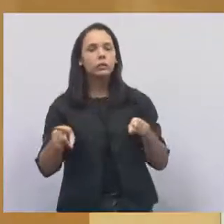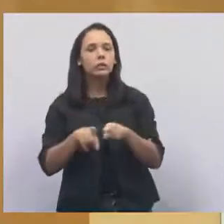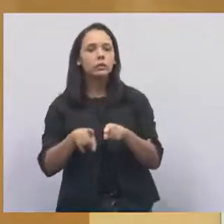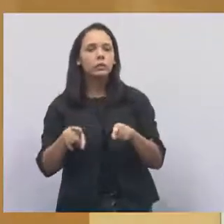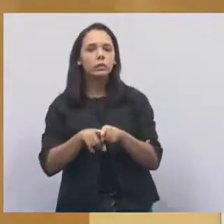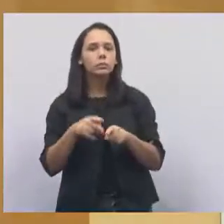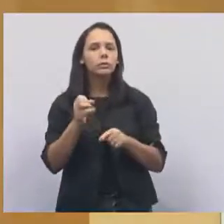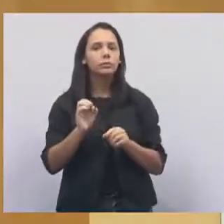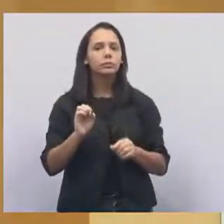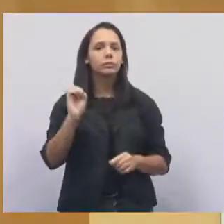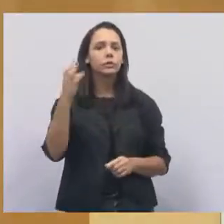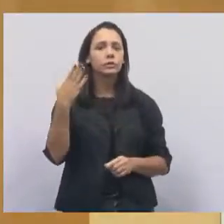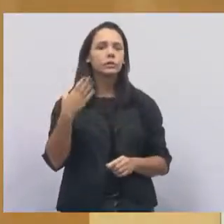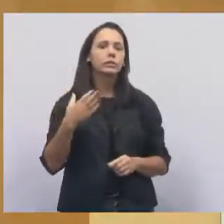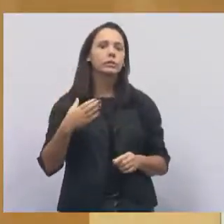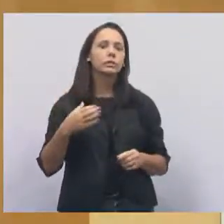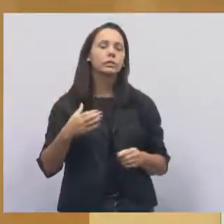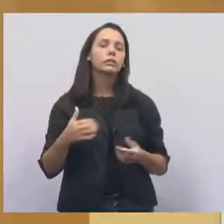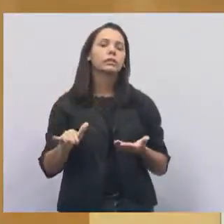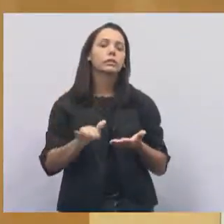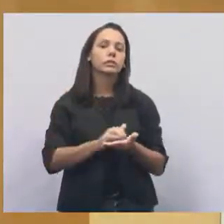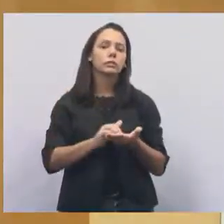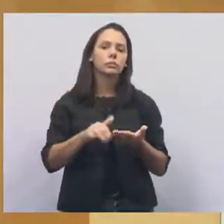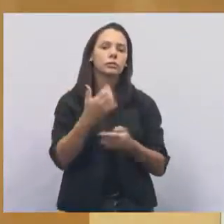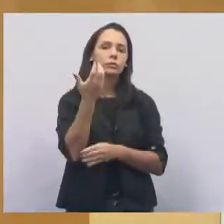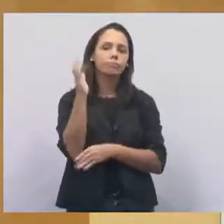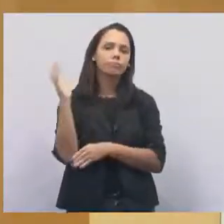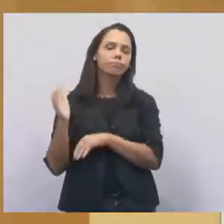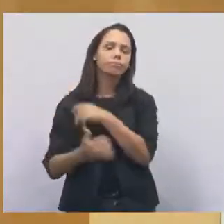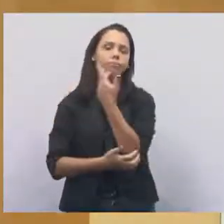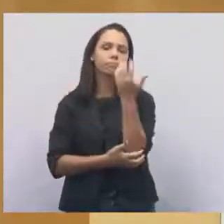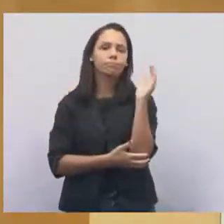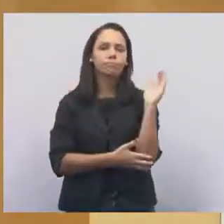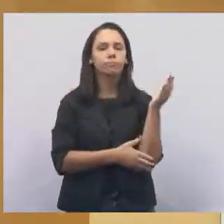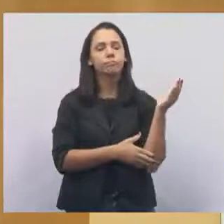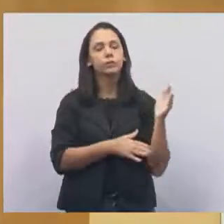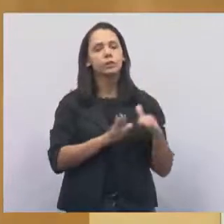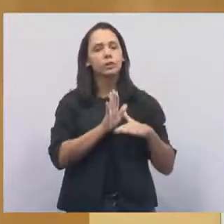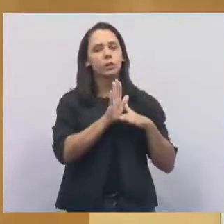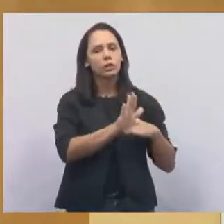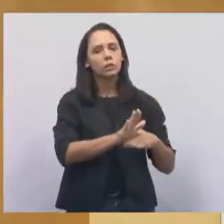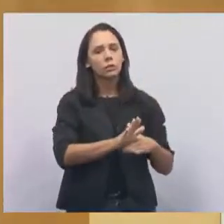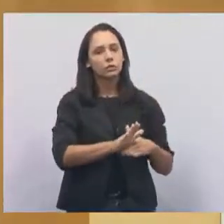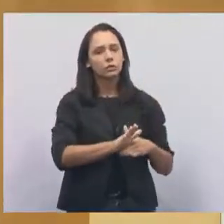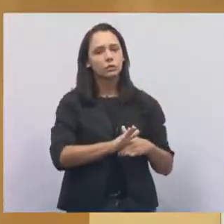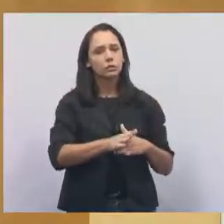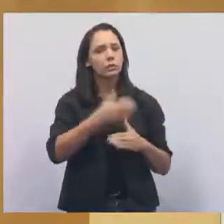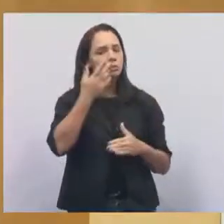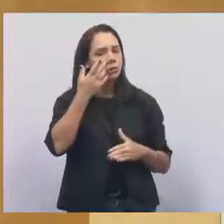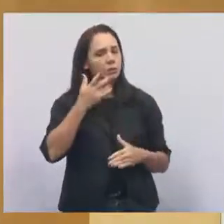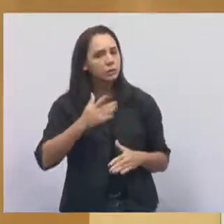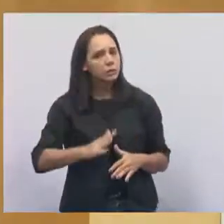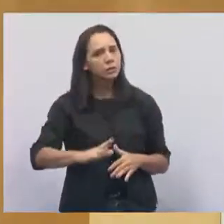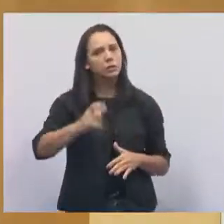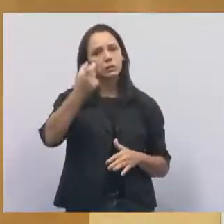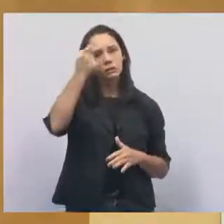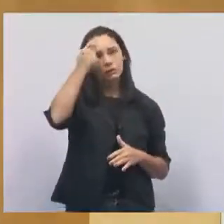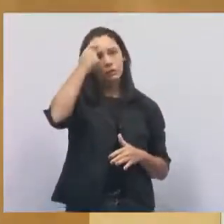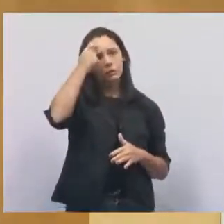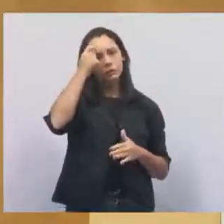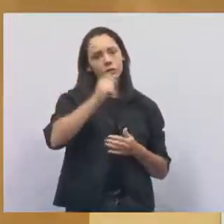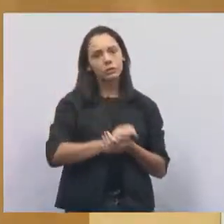e por meio dessa semana de conscientização então eu agradeço a atenção de todos e conto com o voto